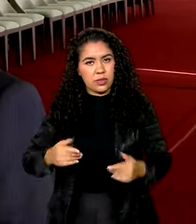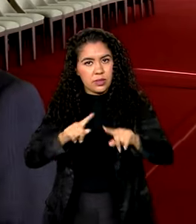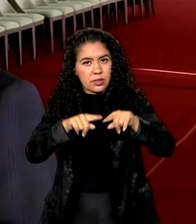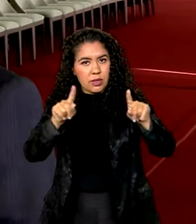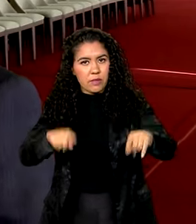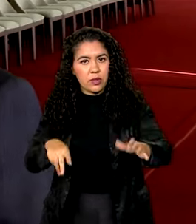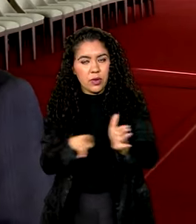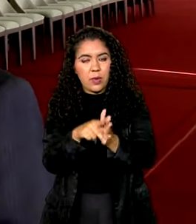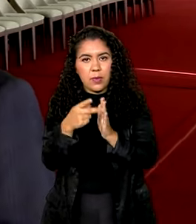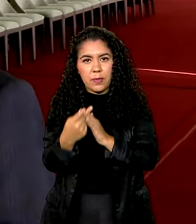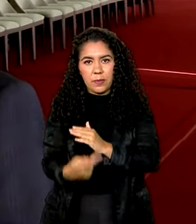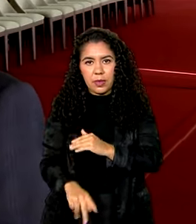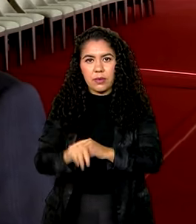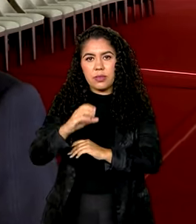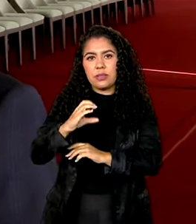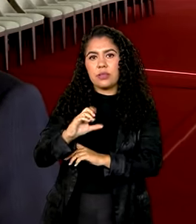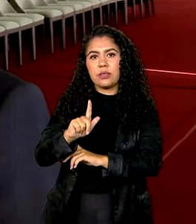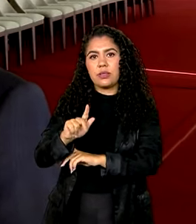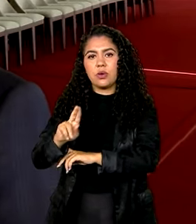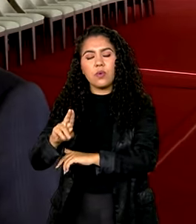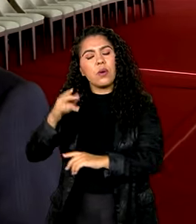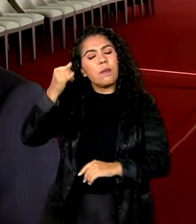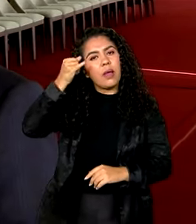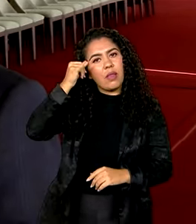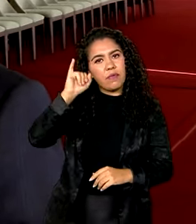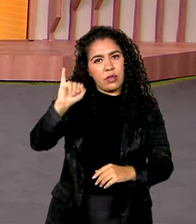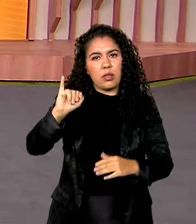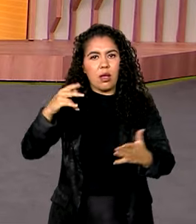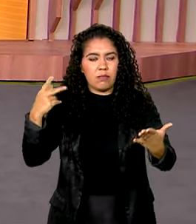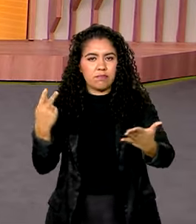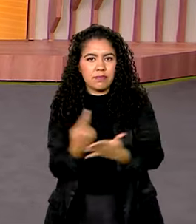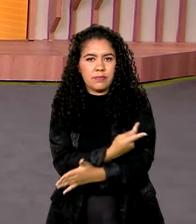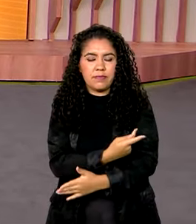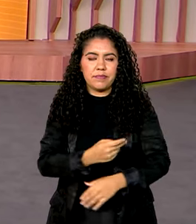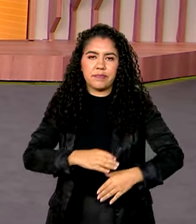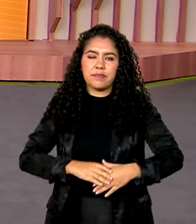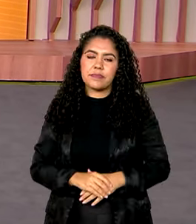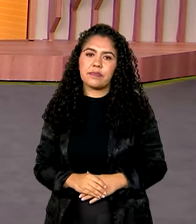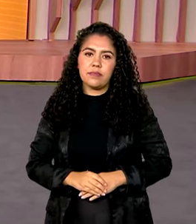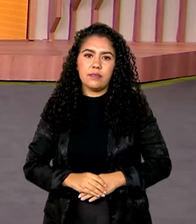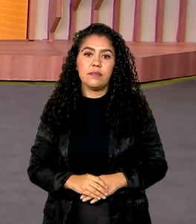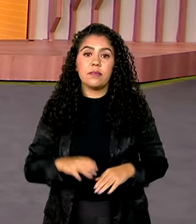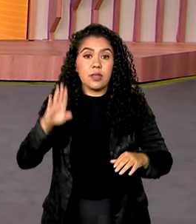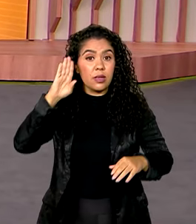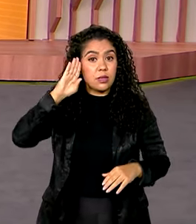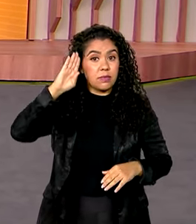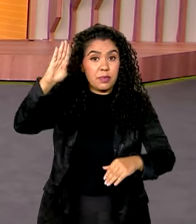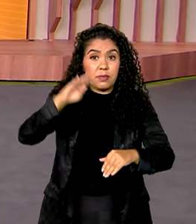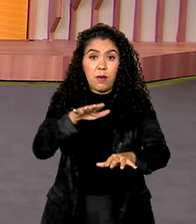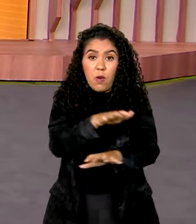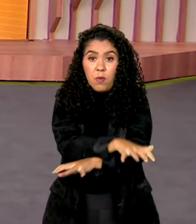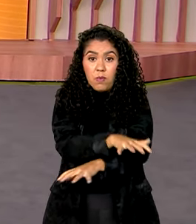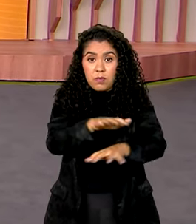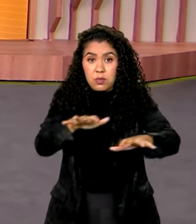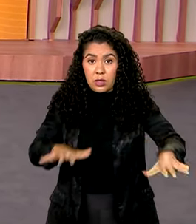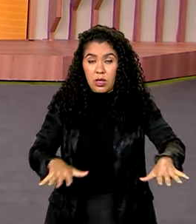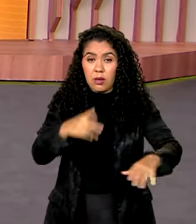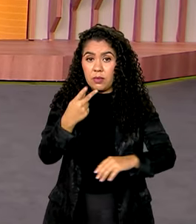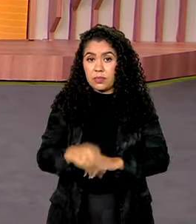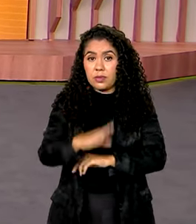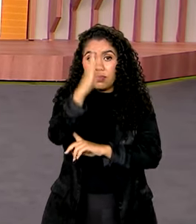do Sul para garantir que isso aconteça da maneira adequada. E olha, os principais biomas brasileiros